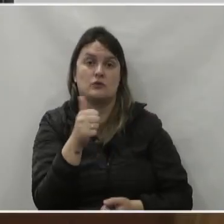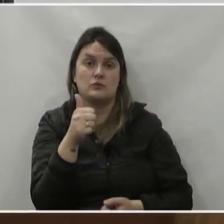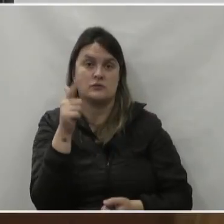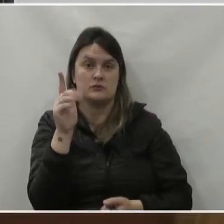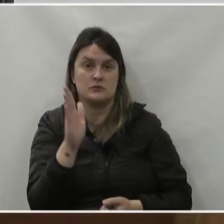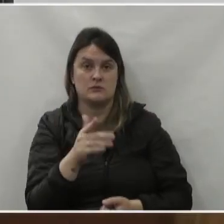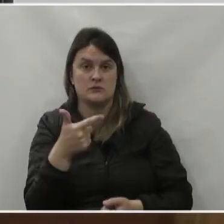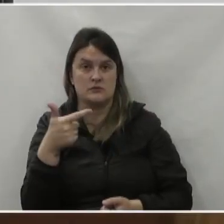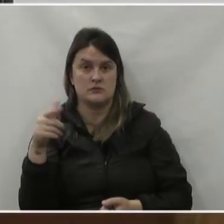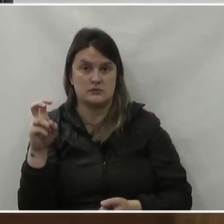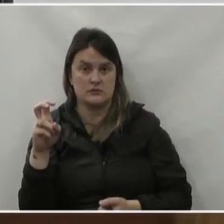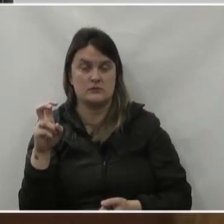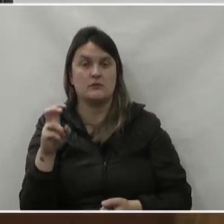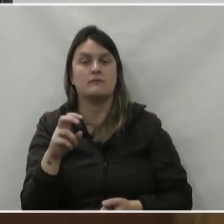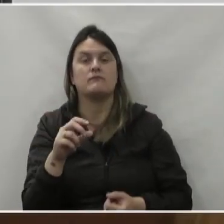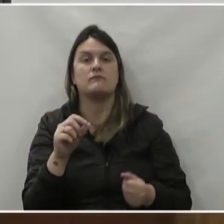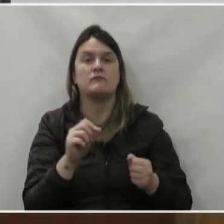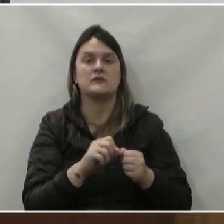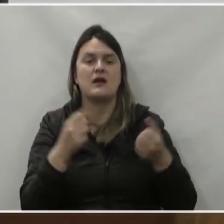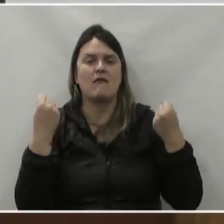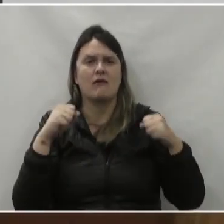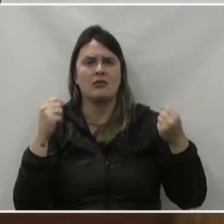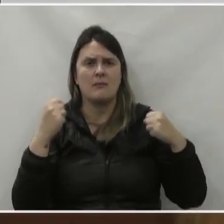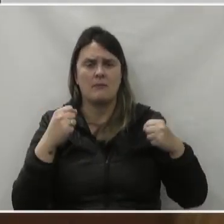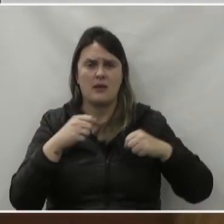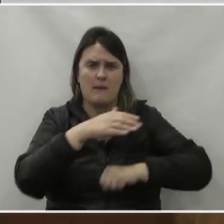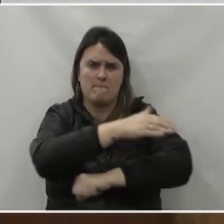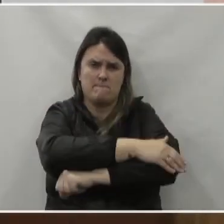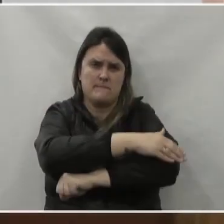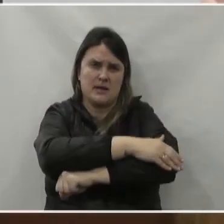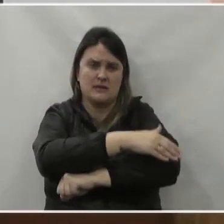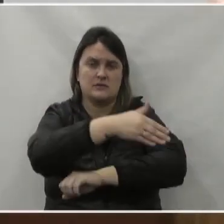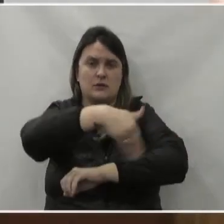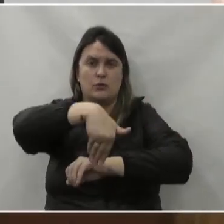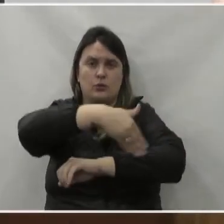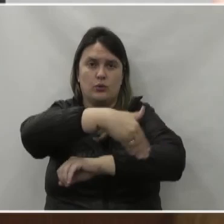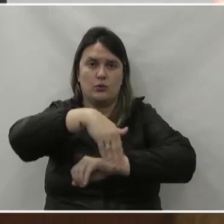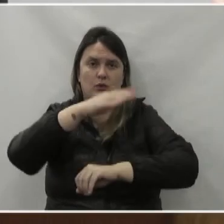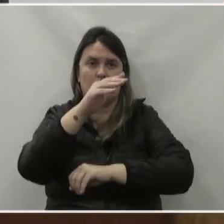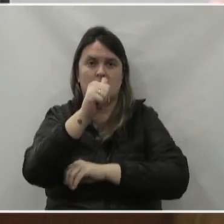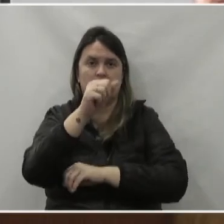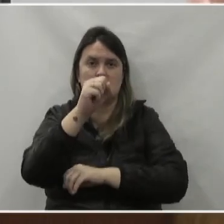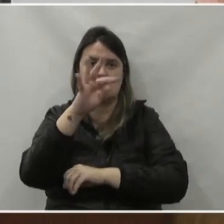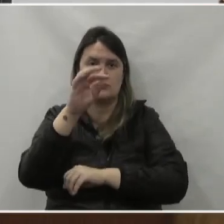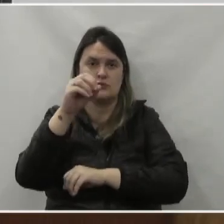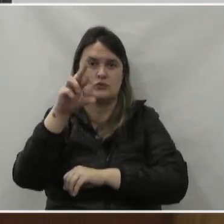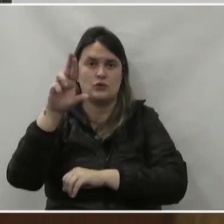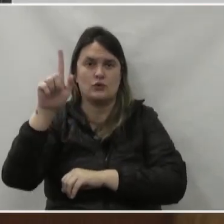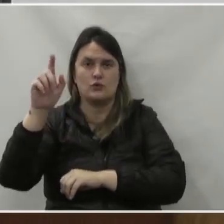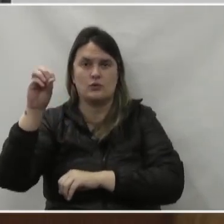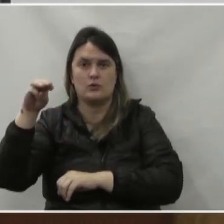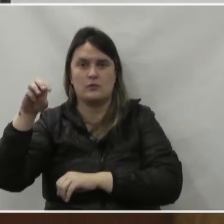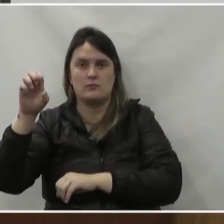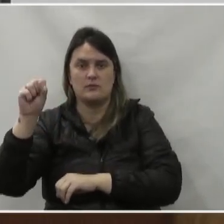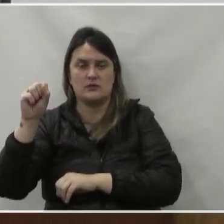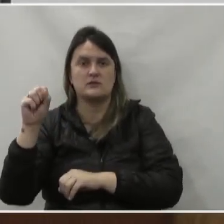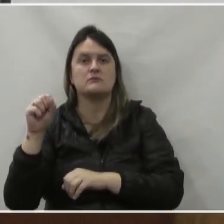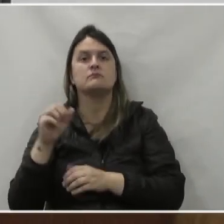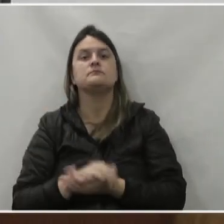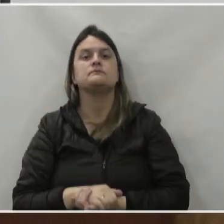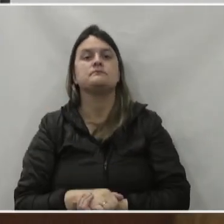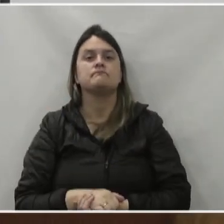2025, né, instalação da Academia ao Ar Livre, ali na rua Castor Gomes, também no bairro São Gabriel, no loteamento